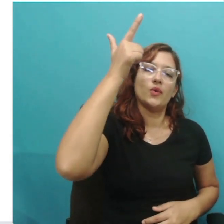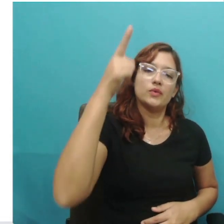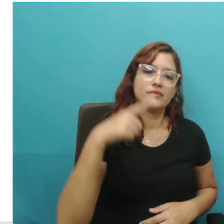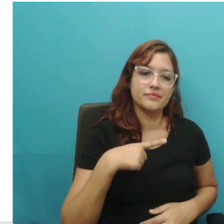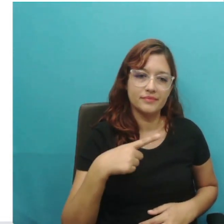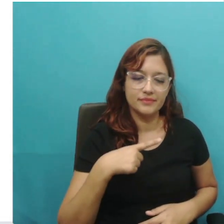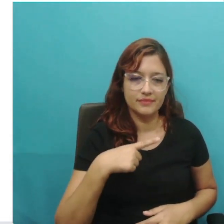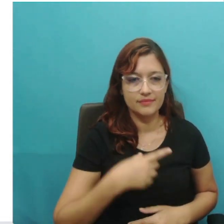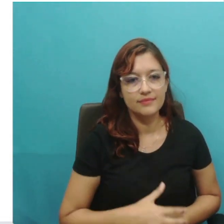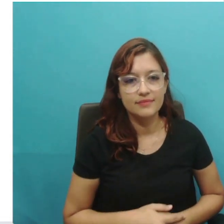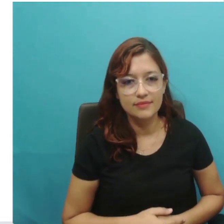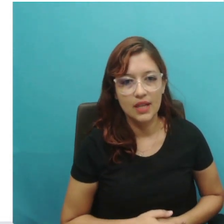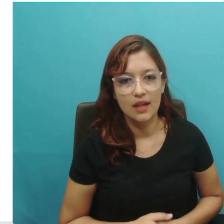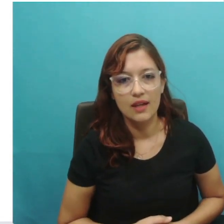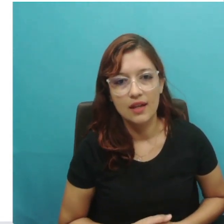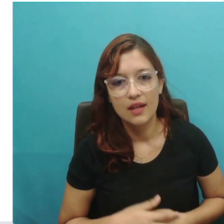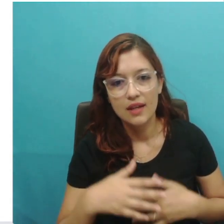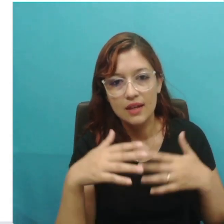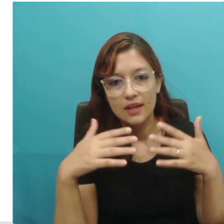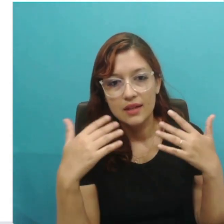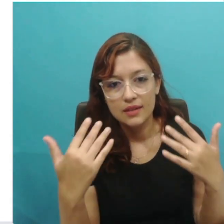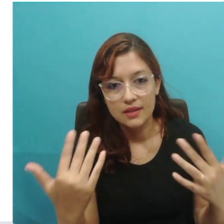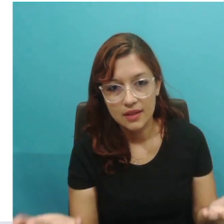fez sol.